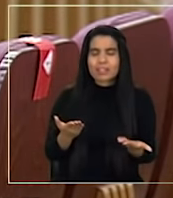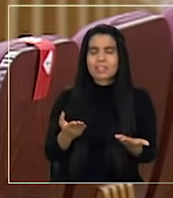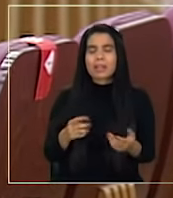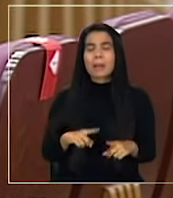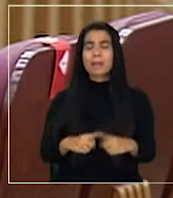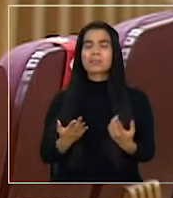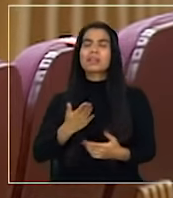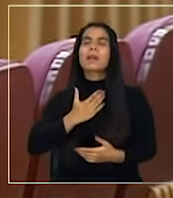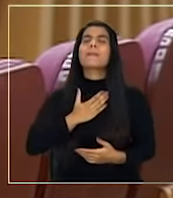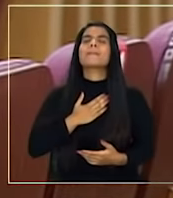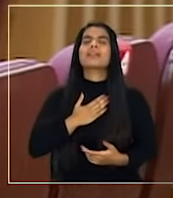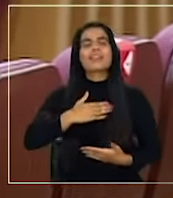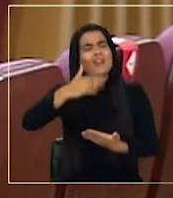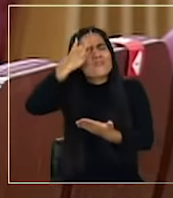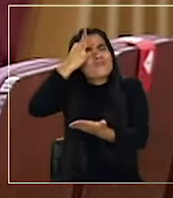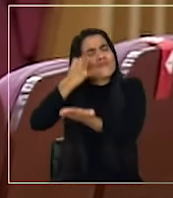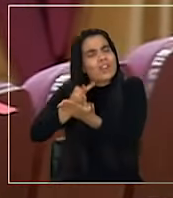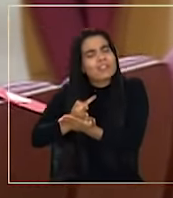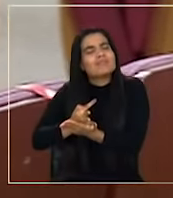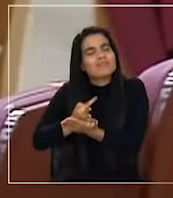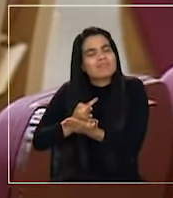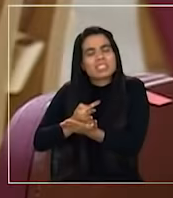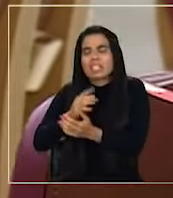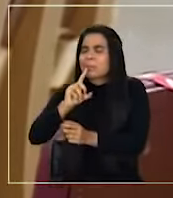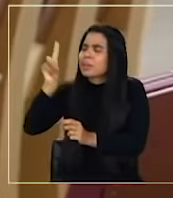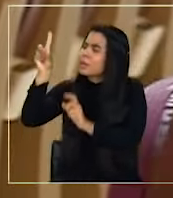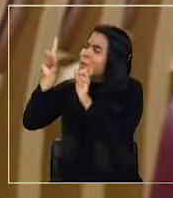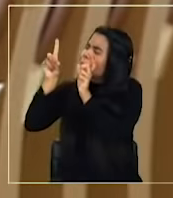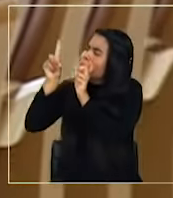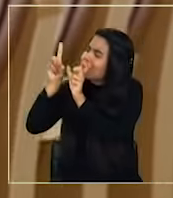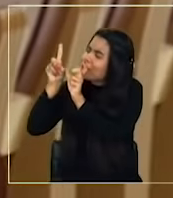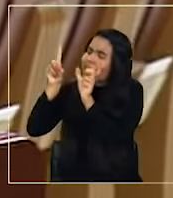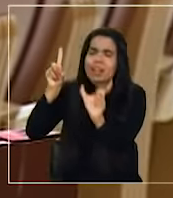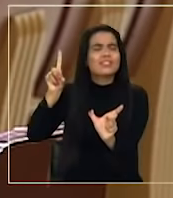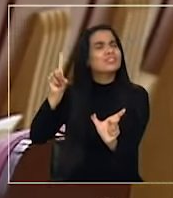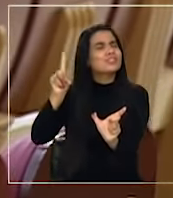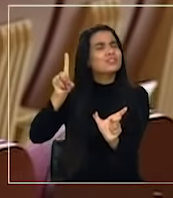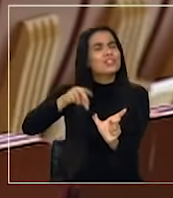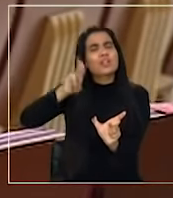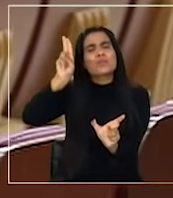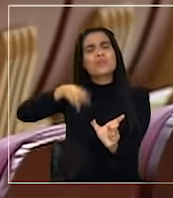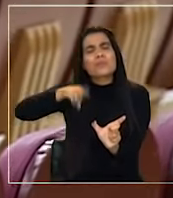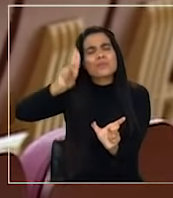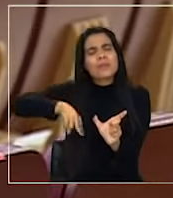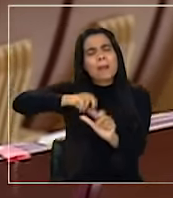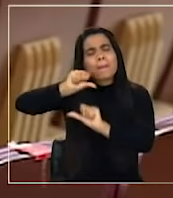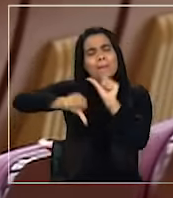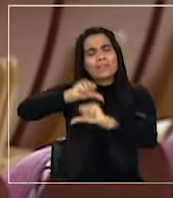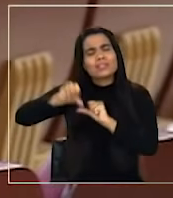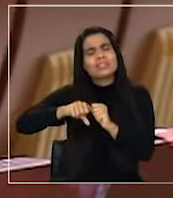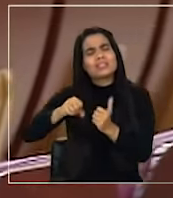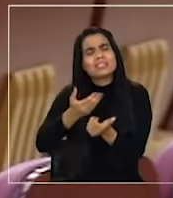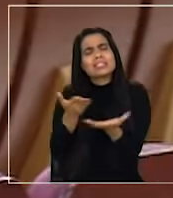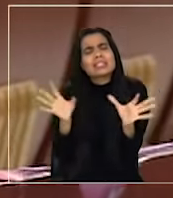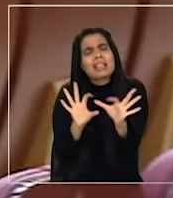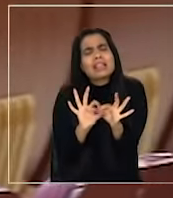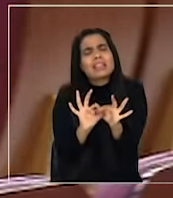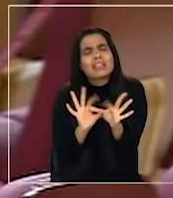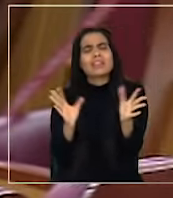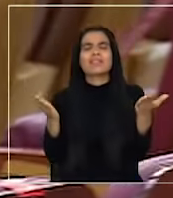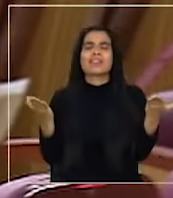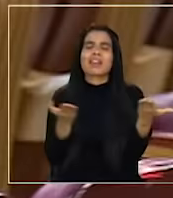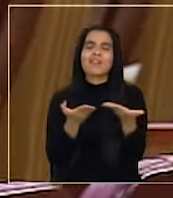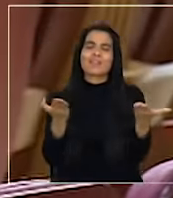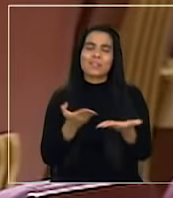fé, e pela palavra do nosso Deus, que não muda, seja curado, seja livre aí agora. Receba um